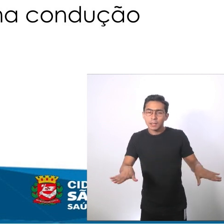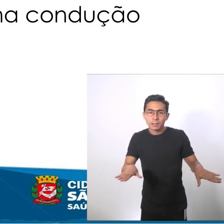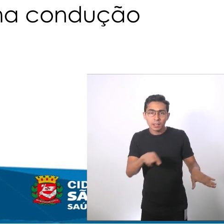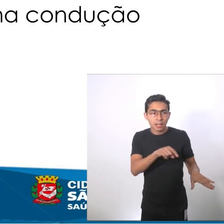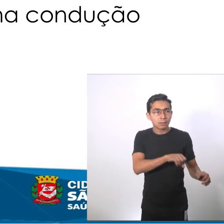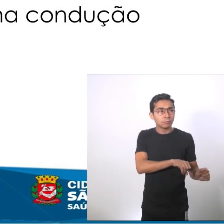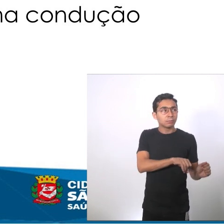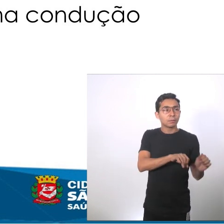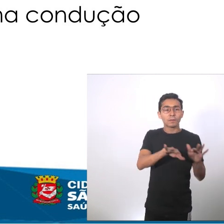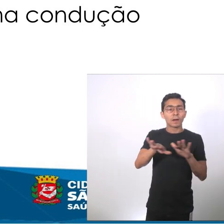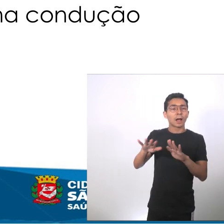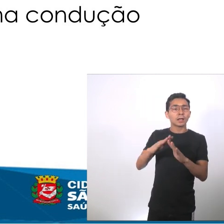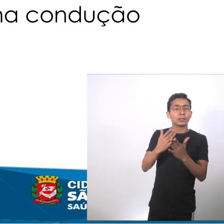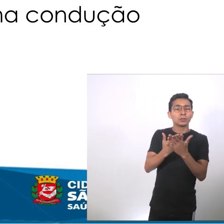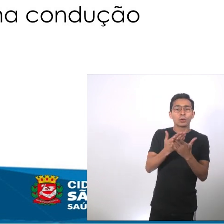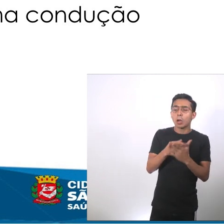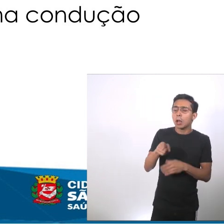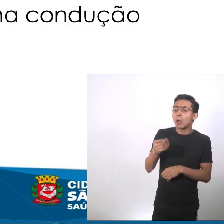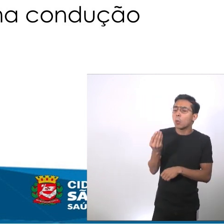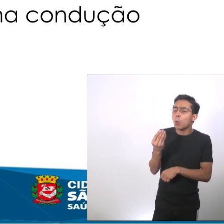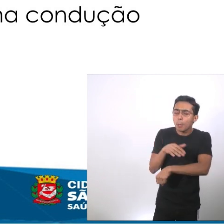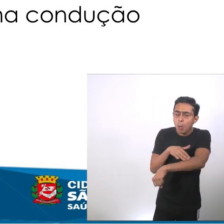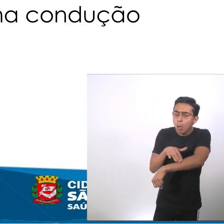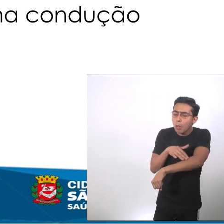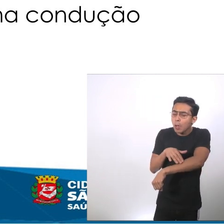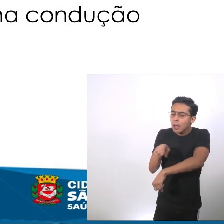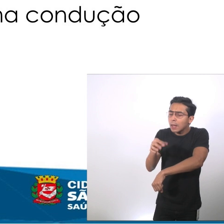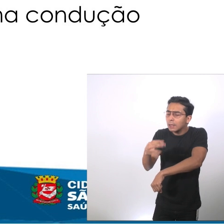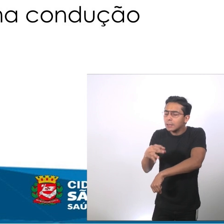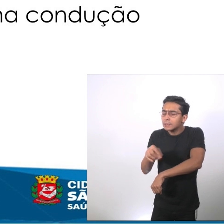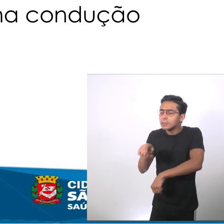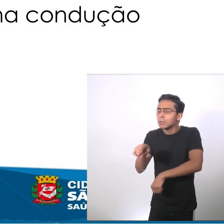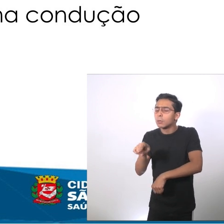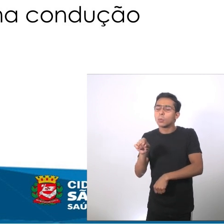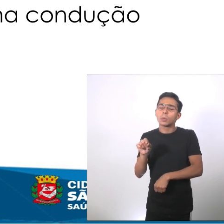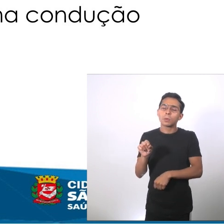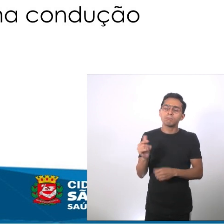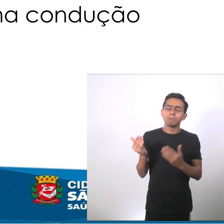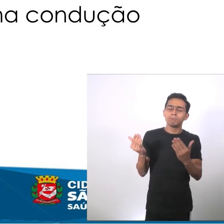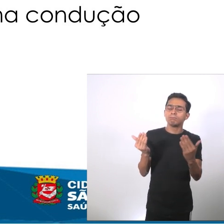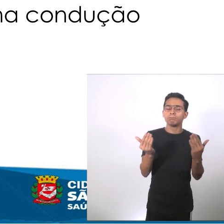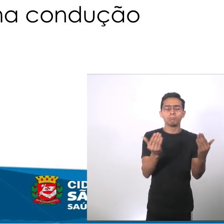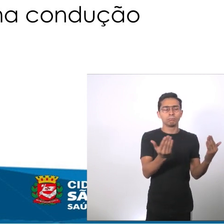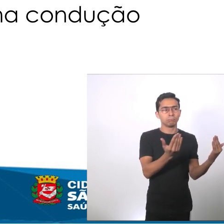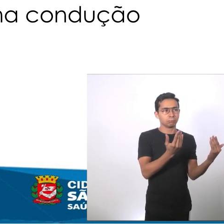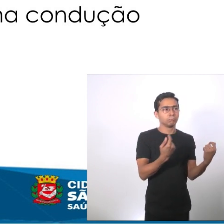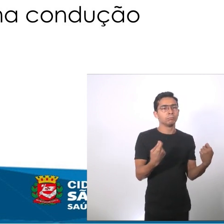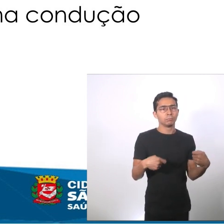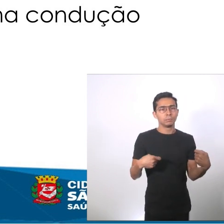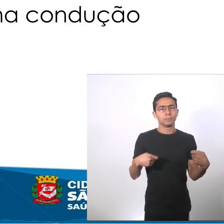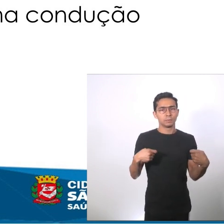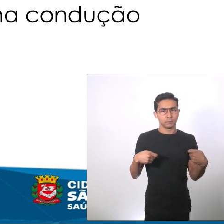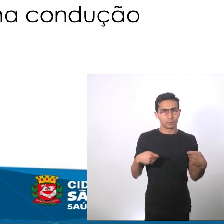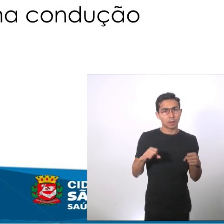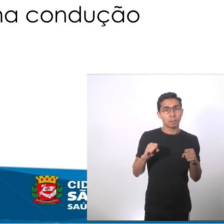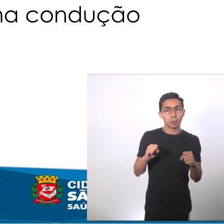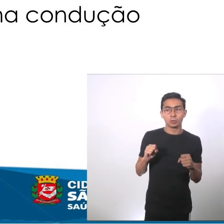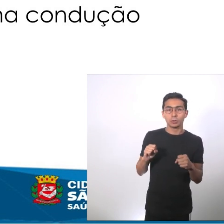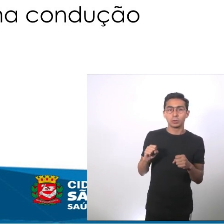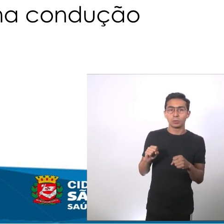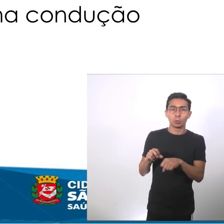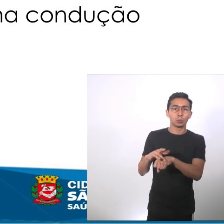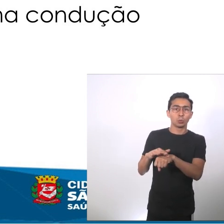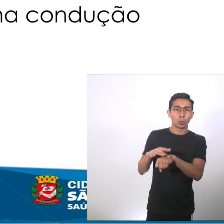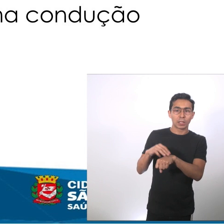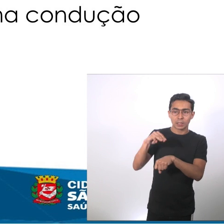na escola, se tem algum tipo de lesão que possa sugerir que seja monkeypox